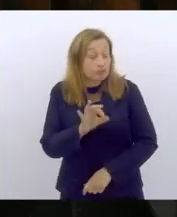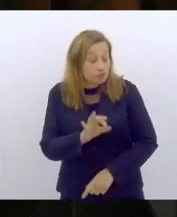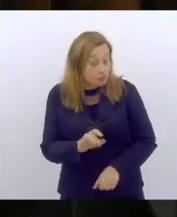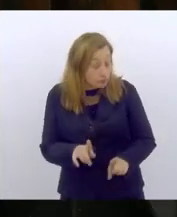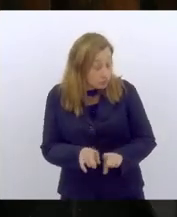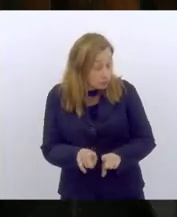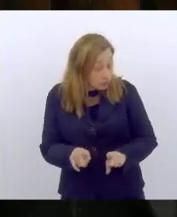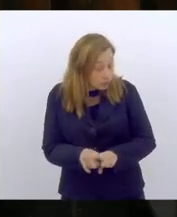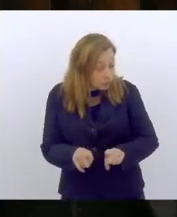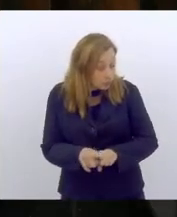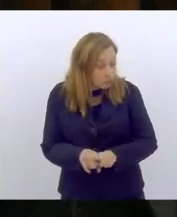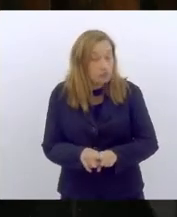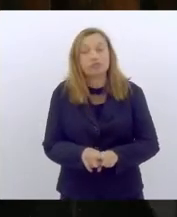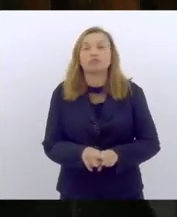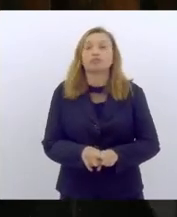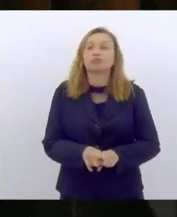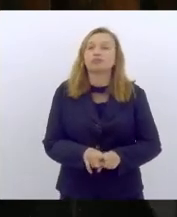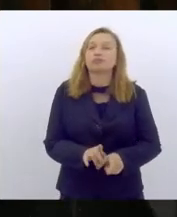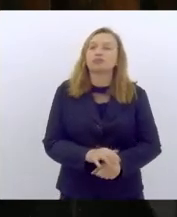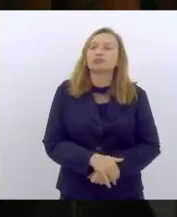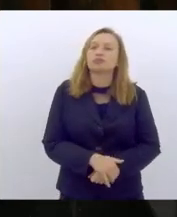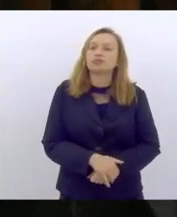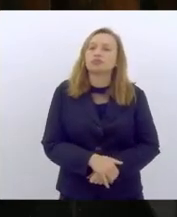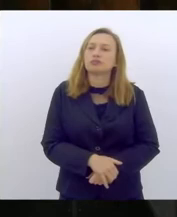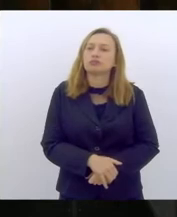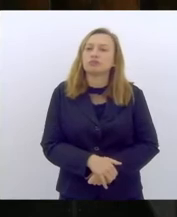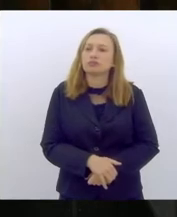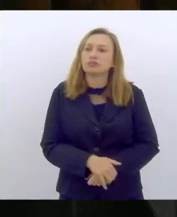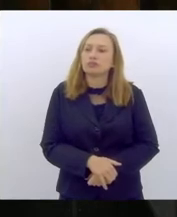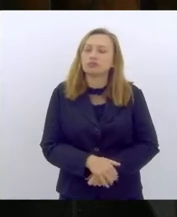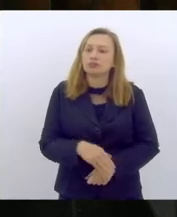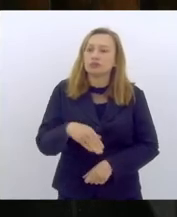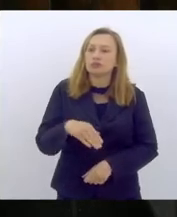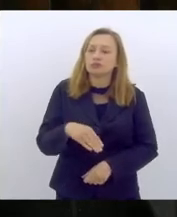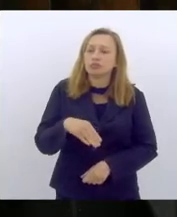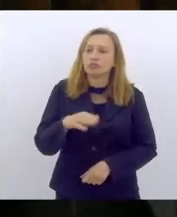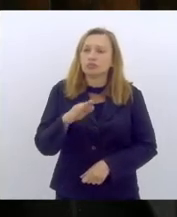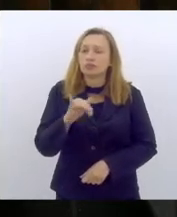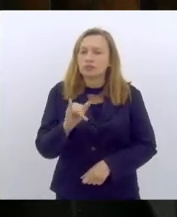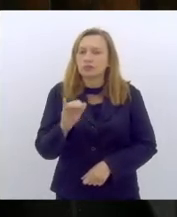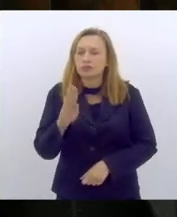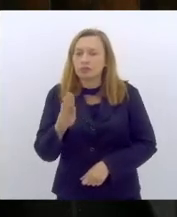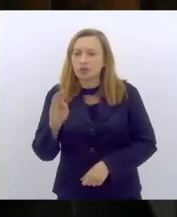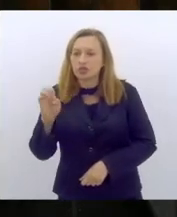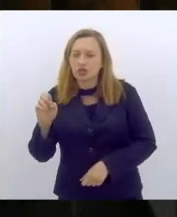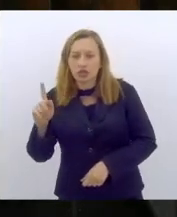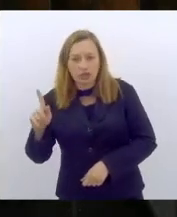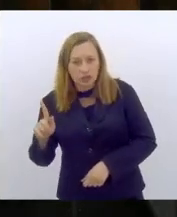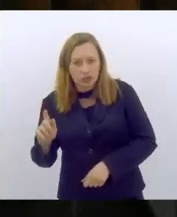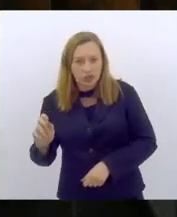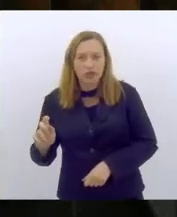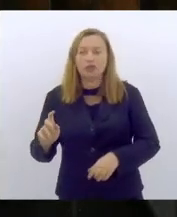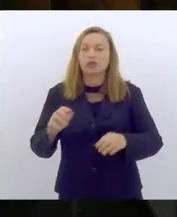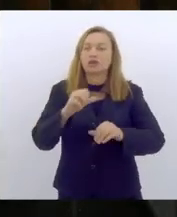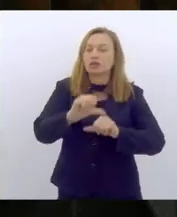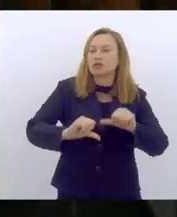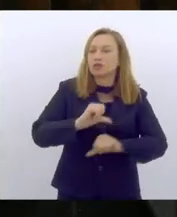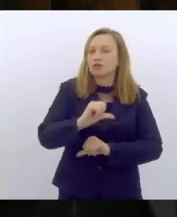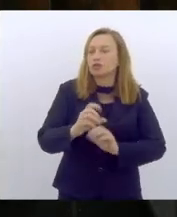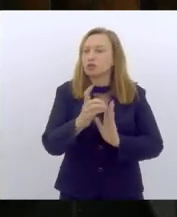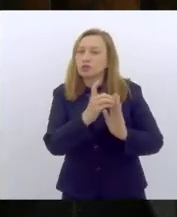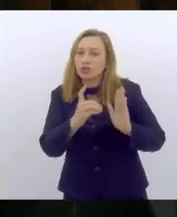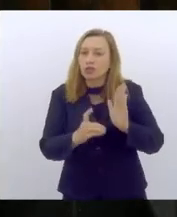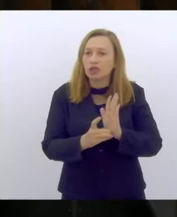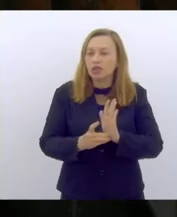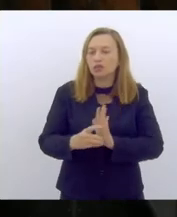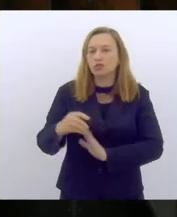também estatisticamente o nosso mini IBGE foi transformado por decreto